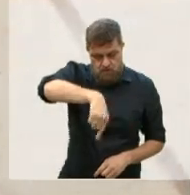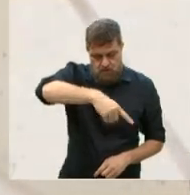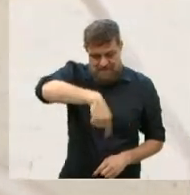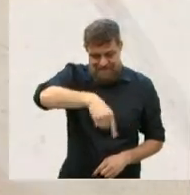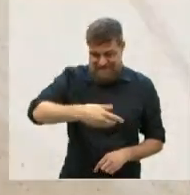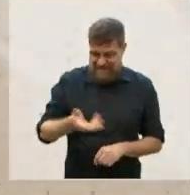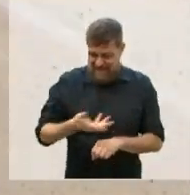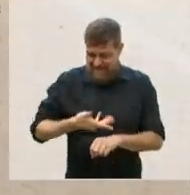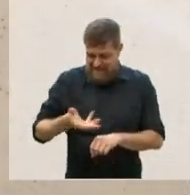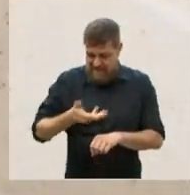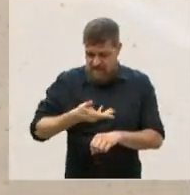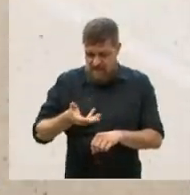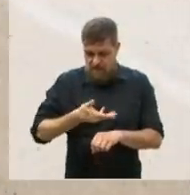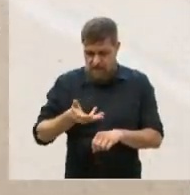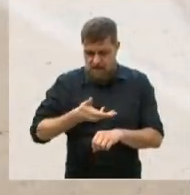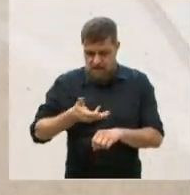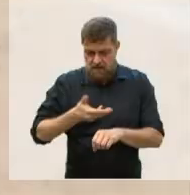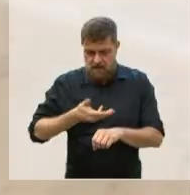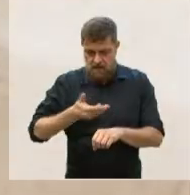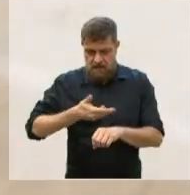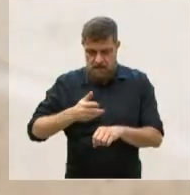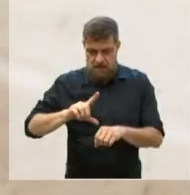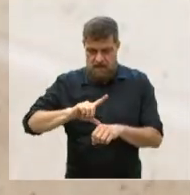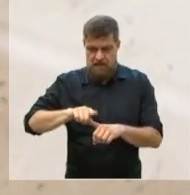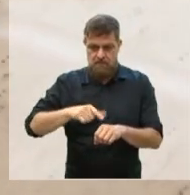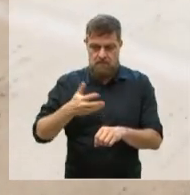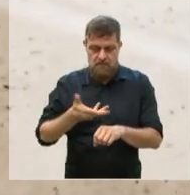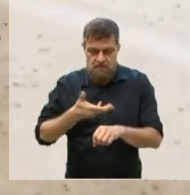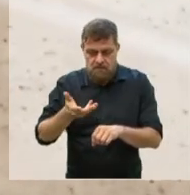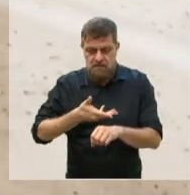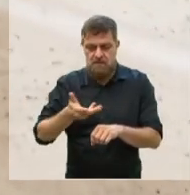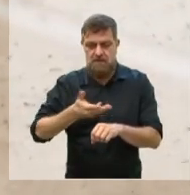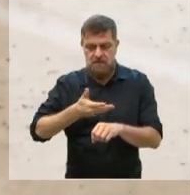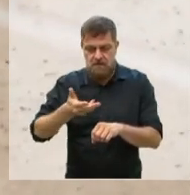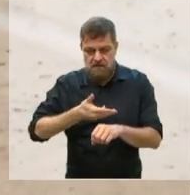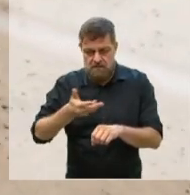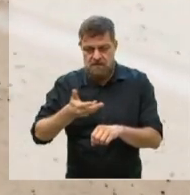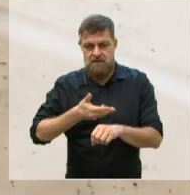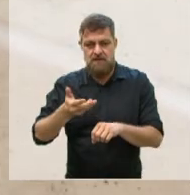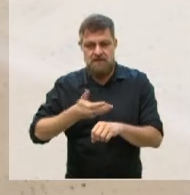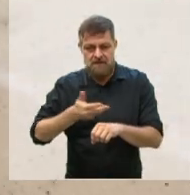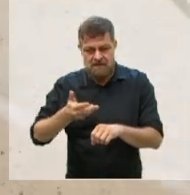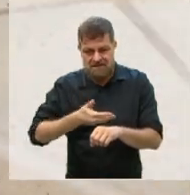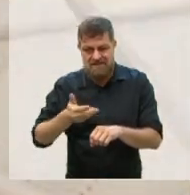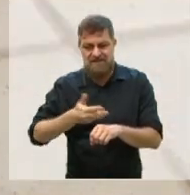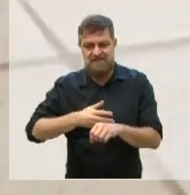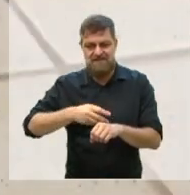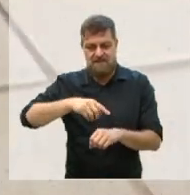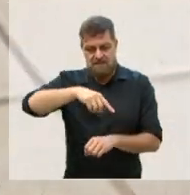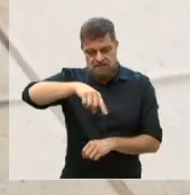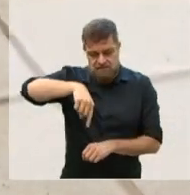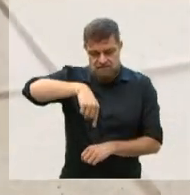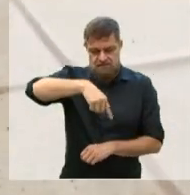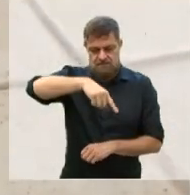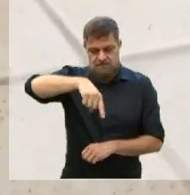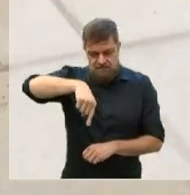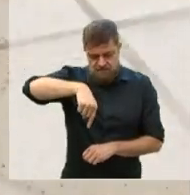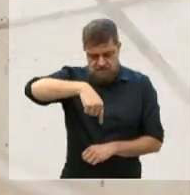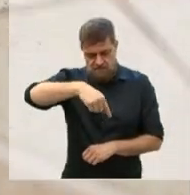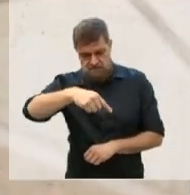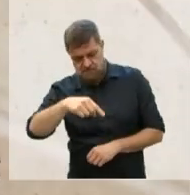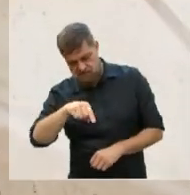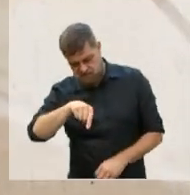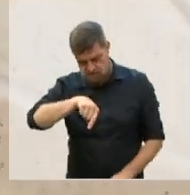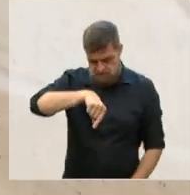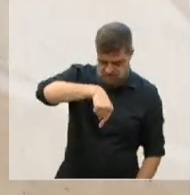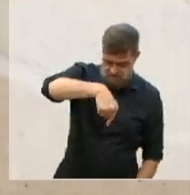girando rápido ou devagar, é por causa da massa dele, do formato dele. E percebe que quando ele está diminuindo a sua velocidade, ele começa a cair, porque